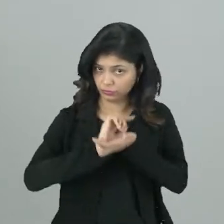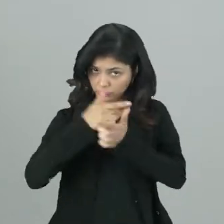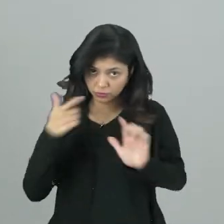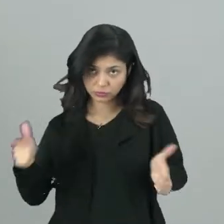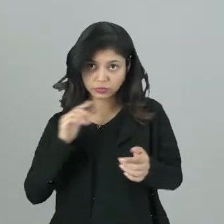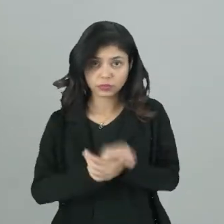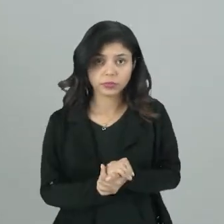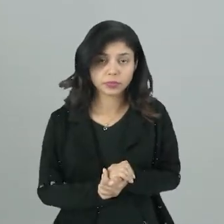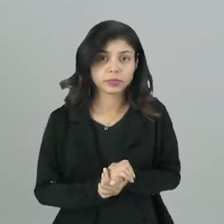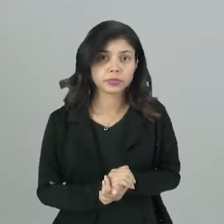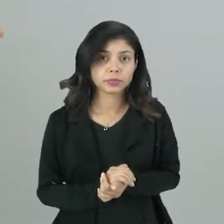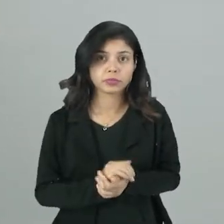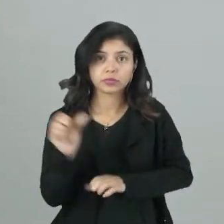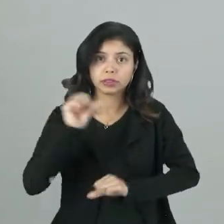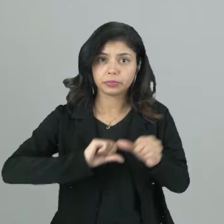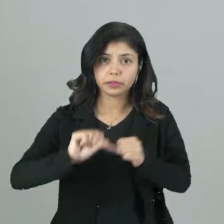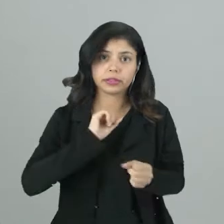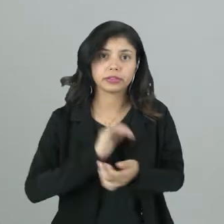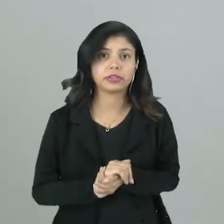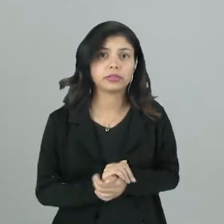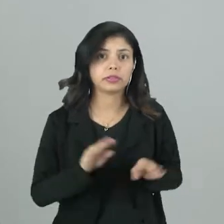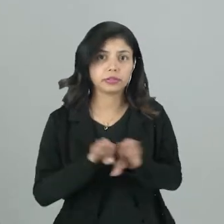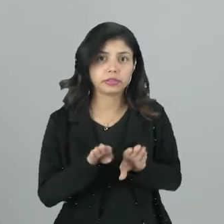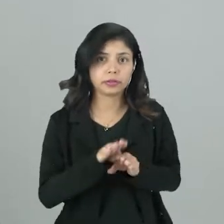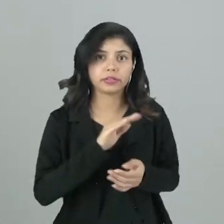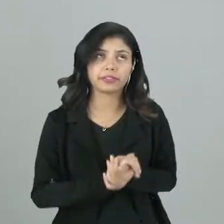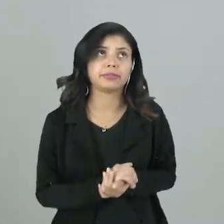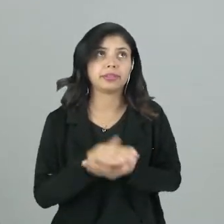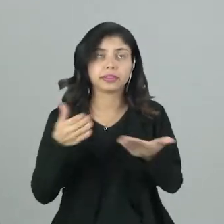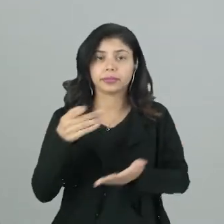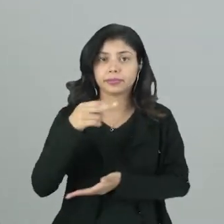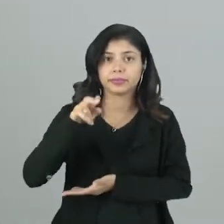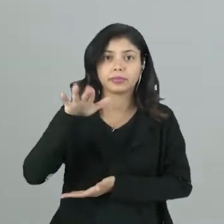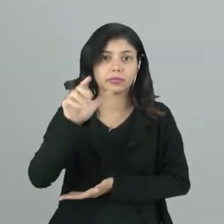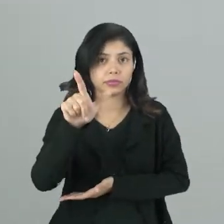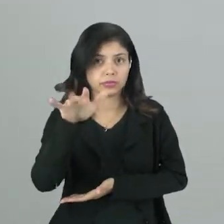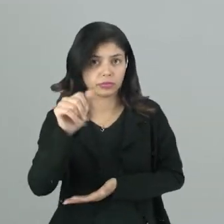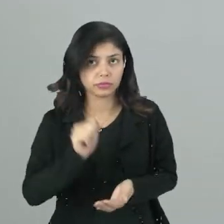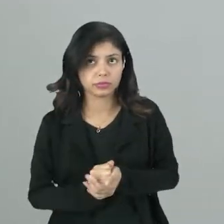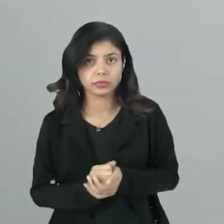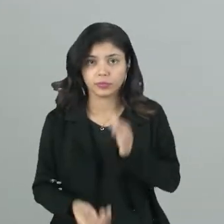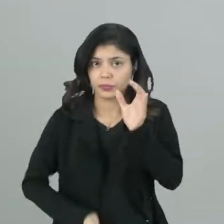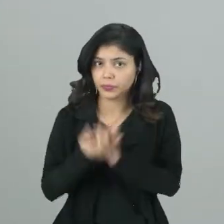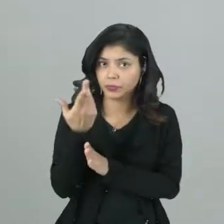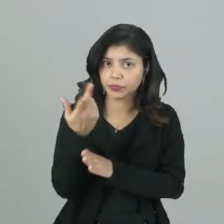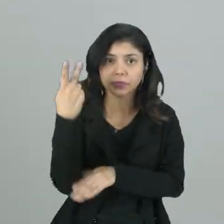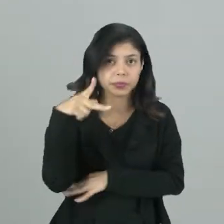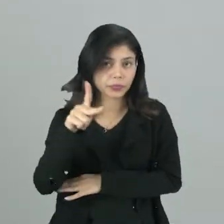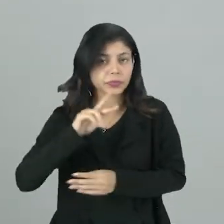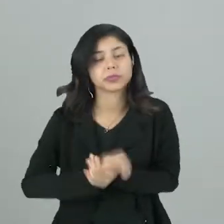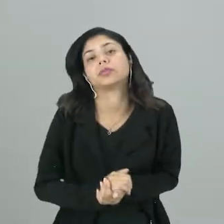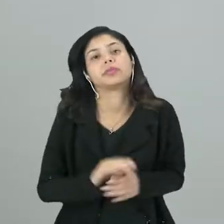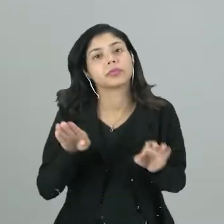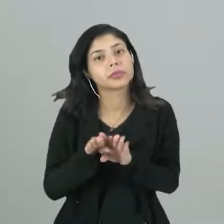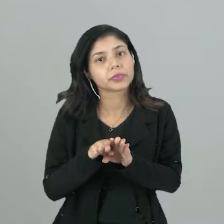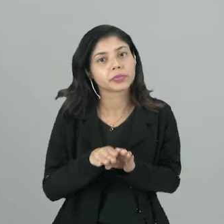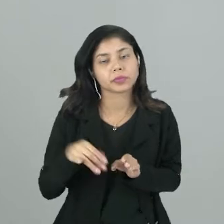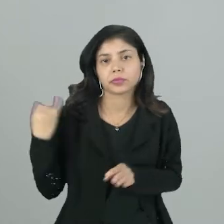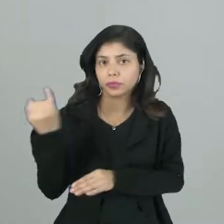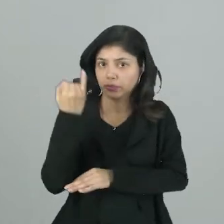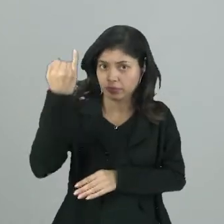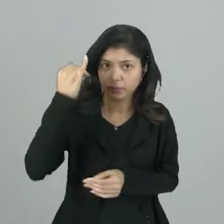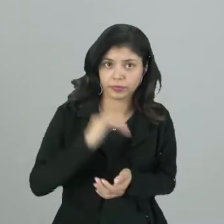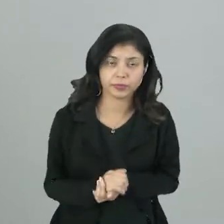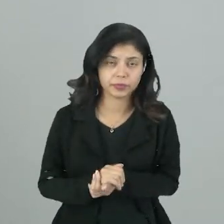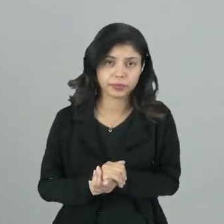grandes mudanças do período paleolítico para o período neolítico, que é esse novo período que surgiu na pré-história,